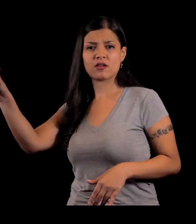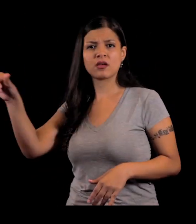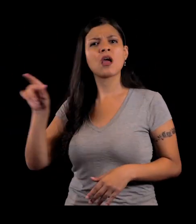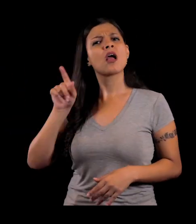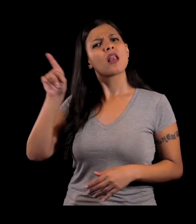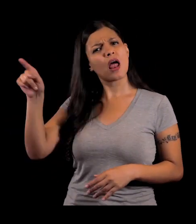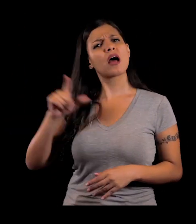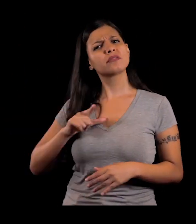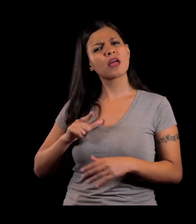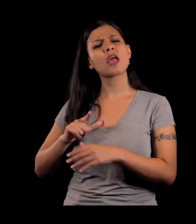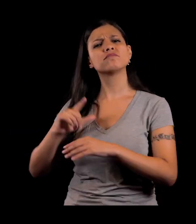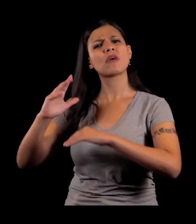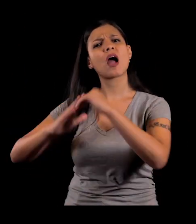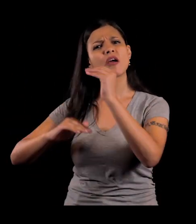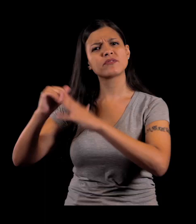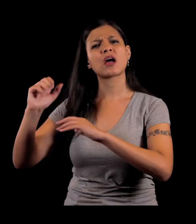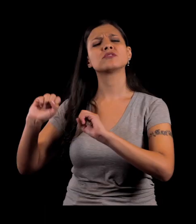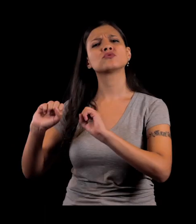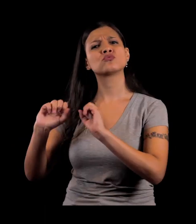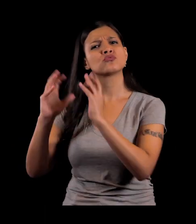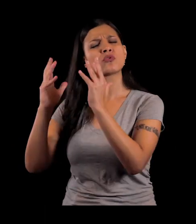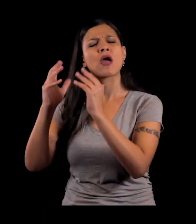culturais. Há eventos